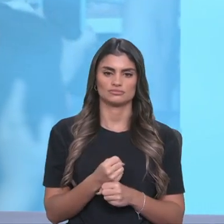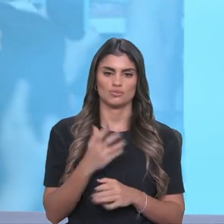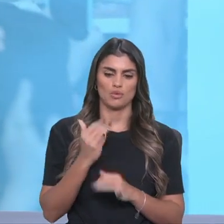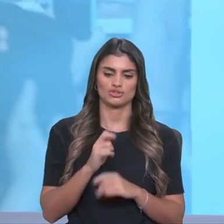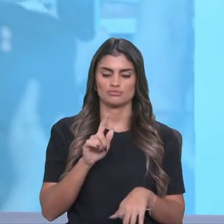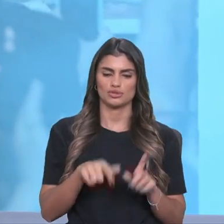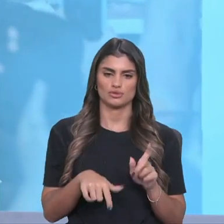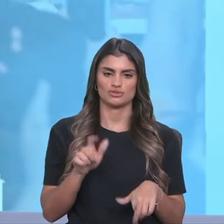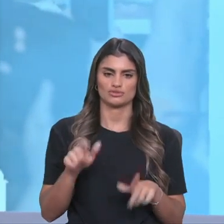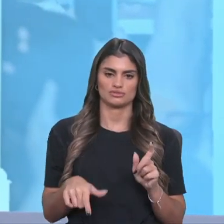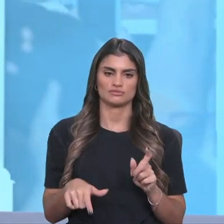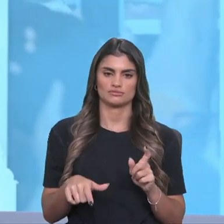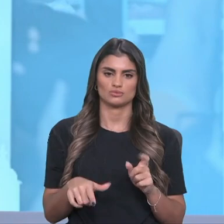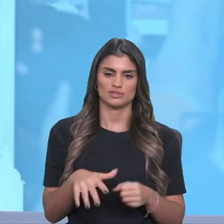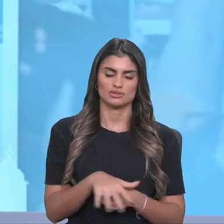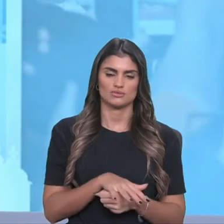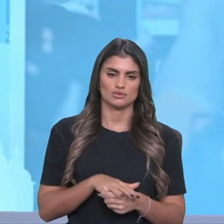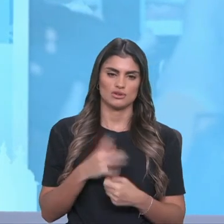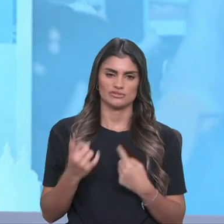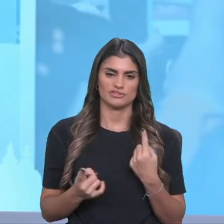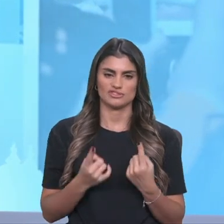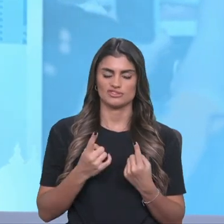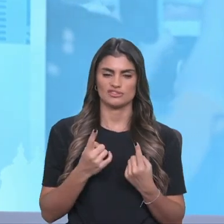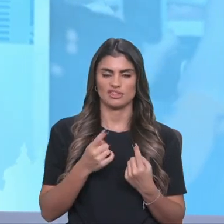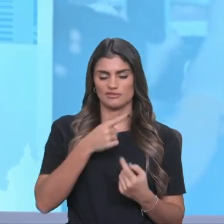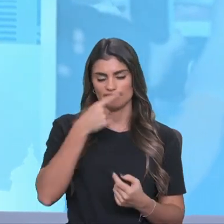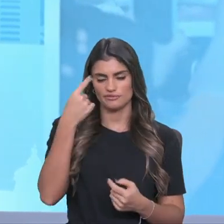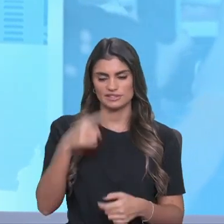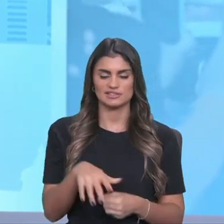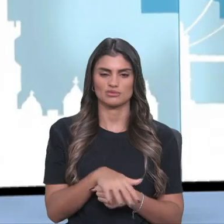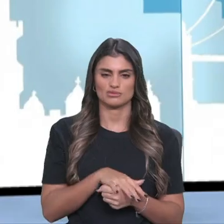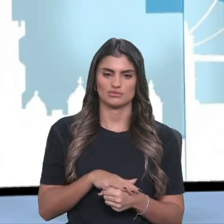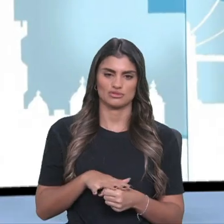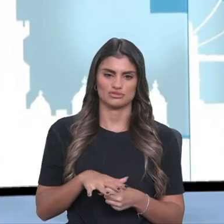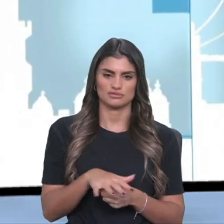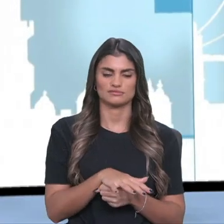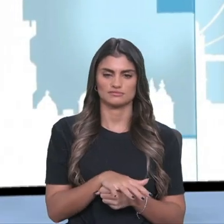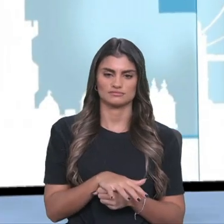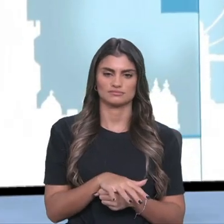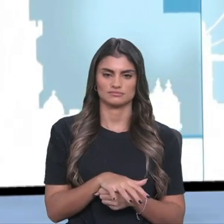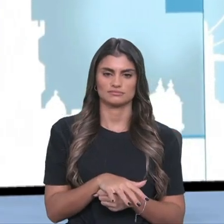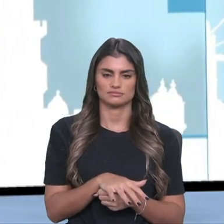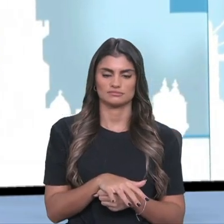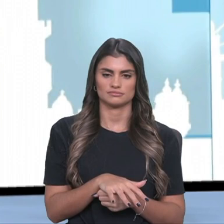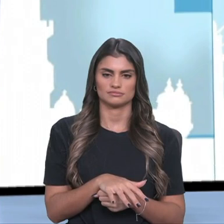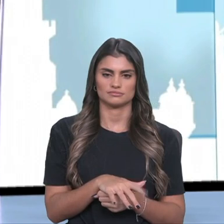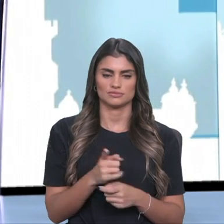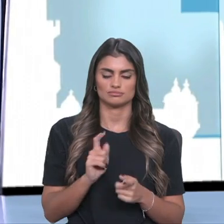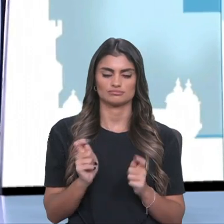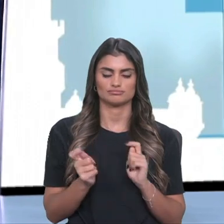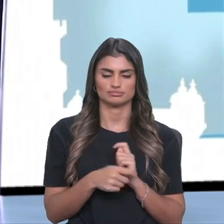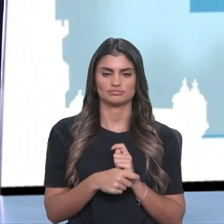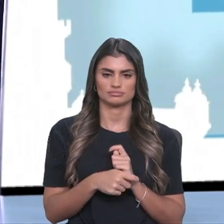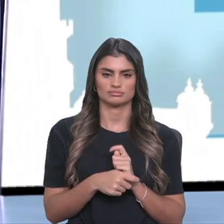pessoas que estão também elas em situações às vezes de fragilidade. É estrutural, porque modifica